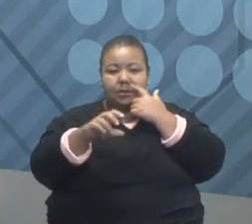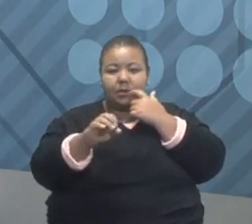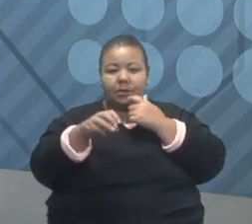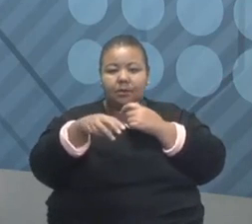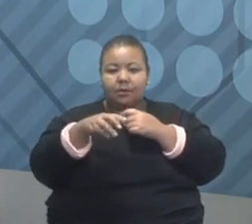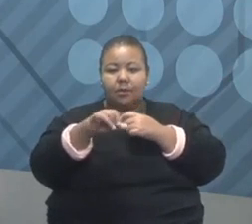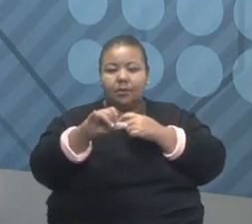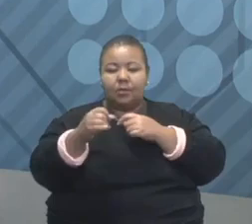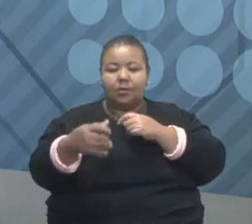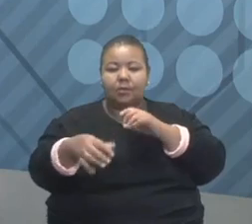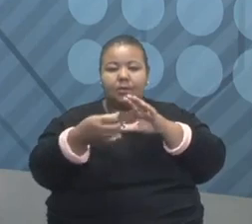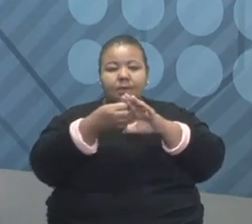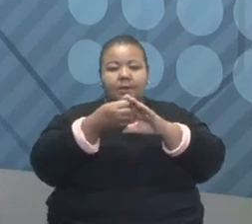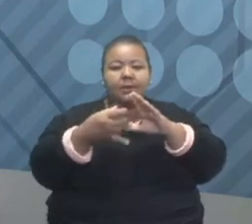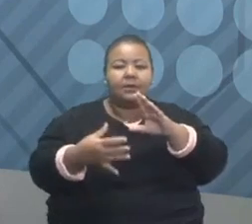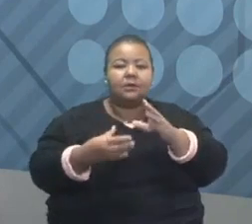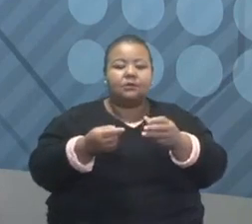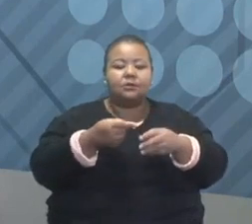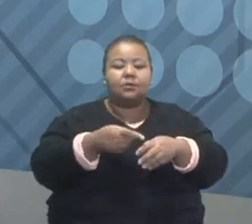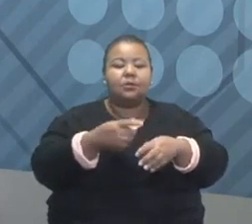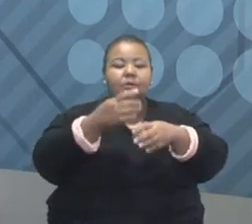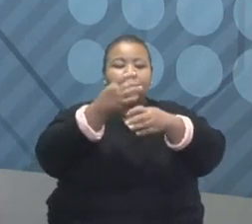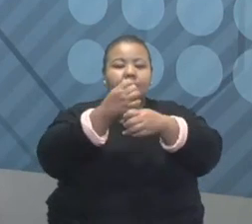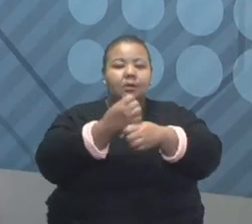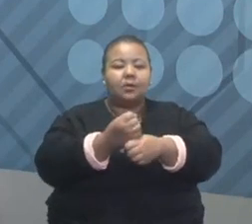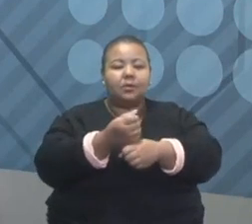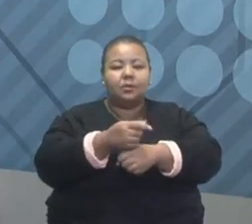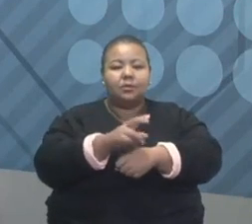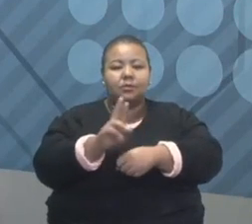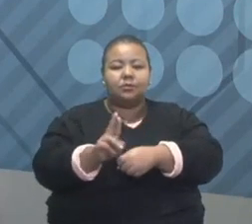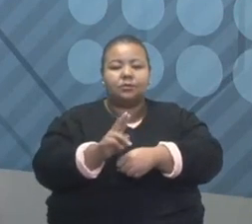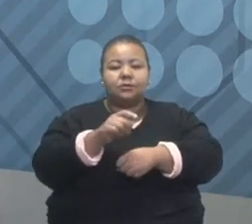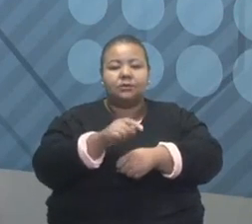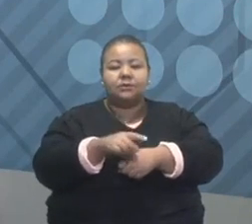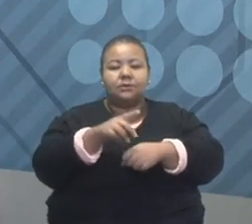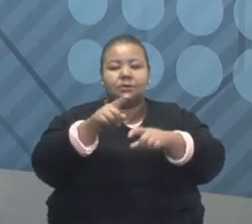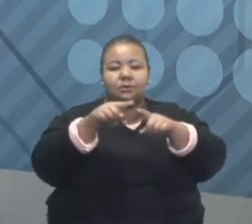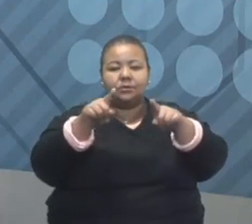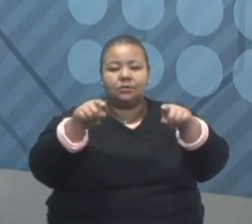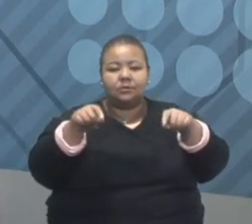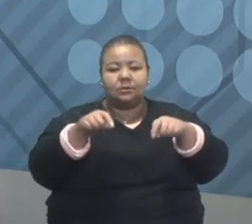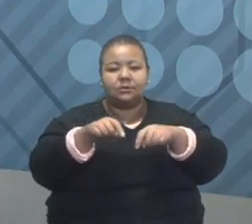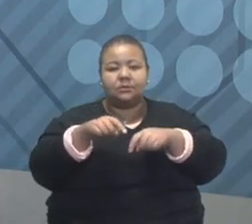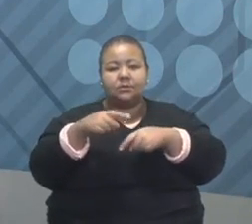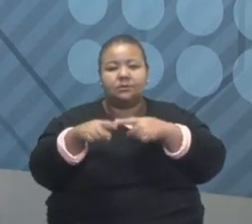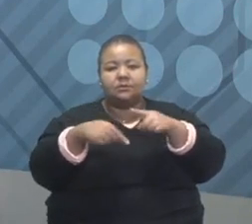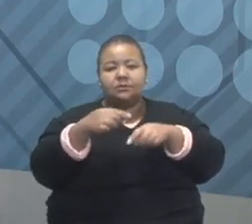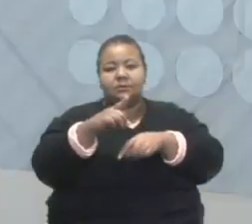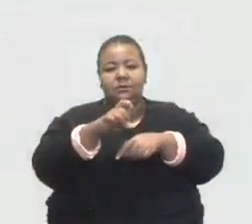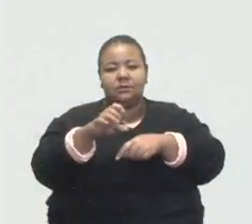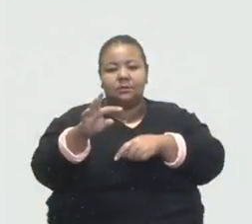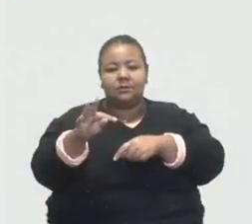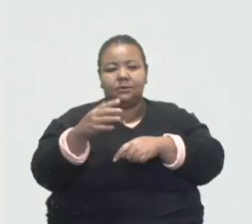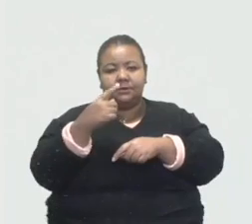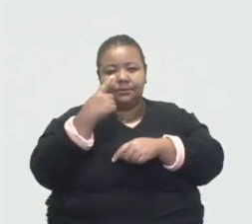a gente calcula ele utilizando o conceito de a operação de matriz e, em seguida, determinante.